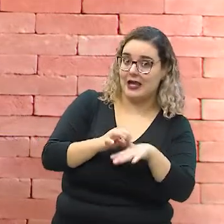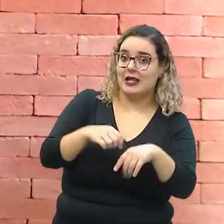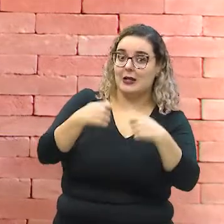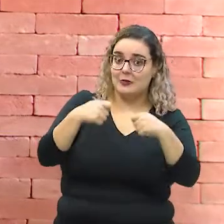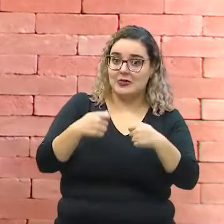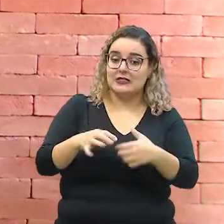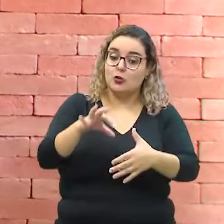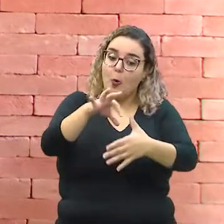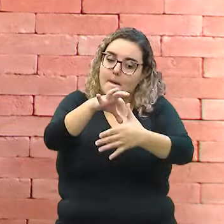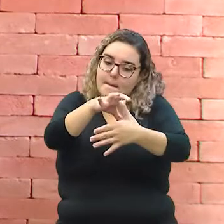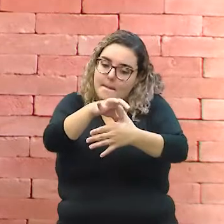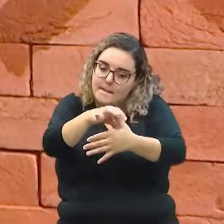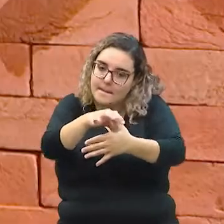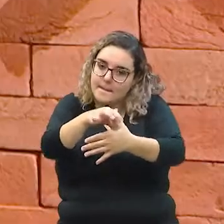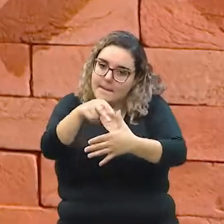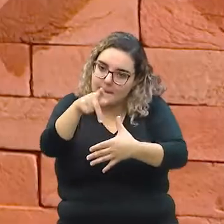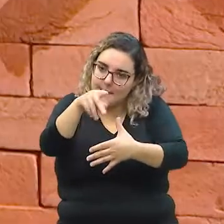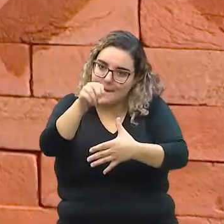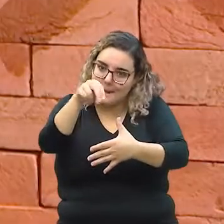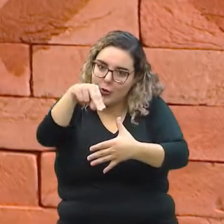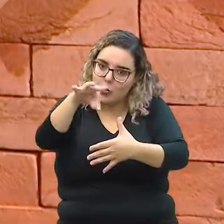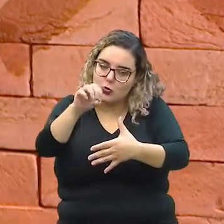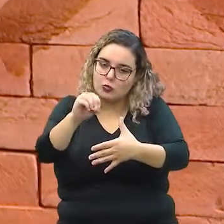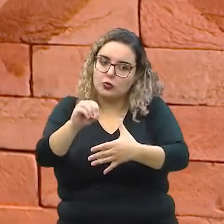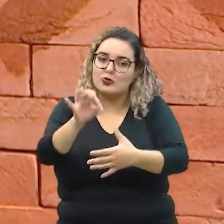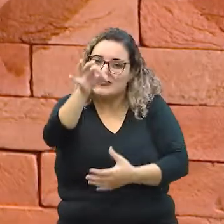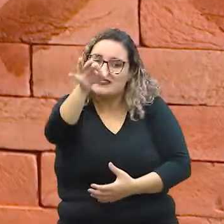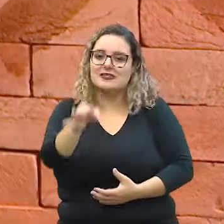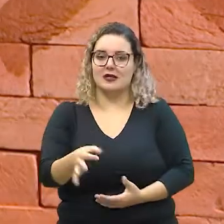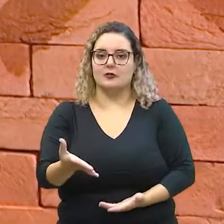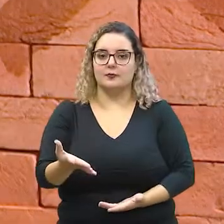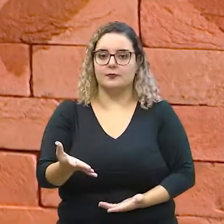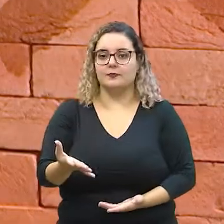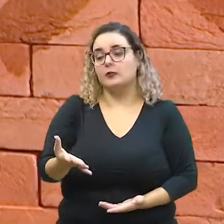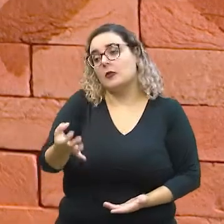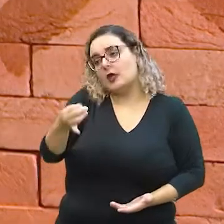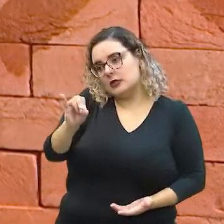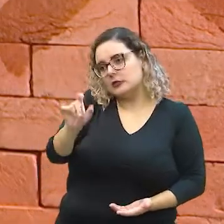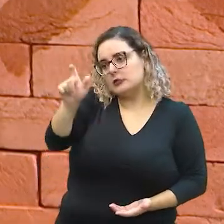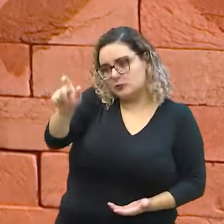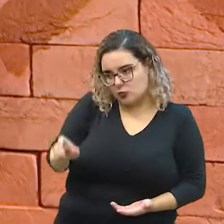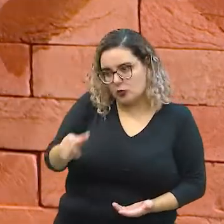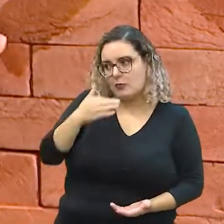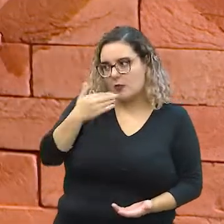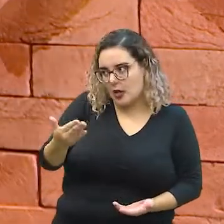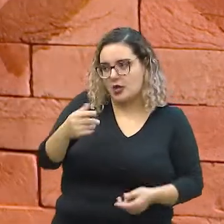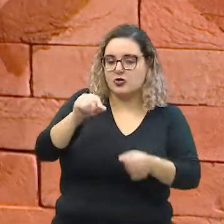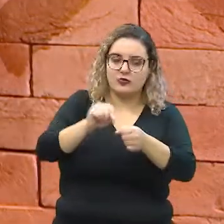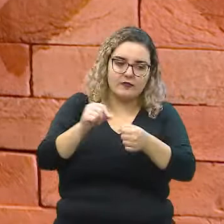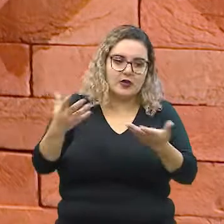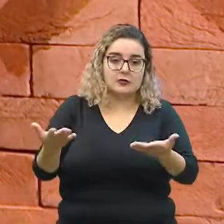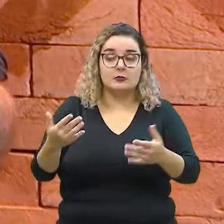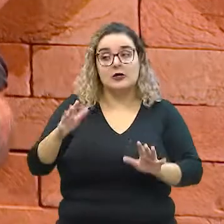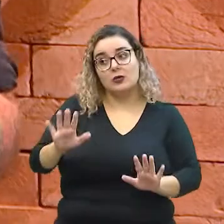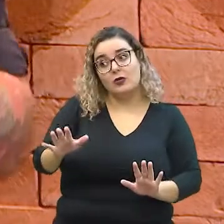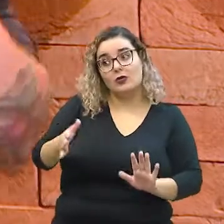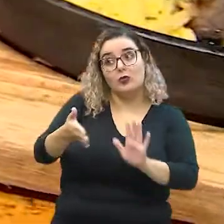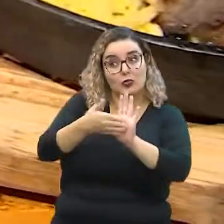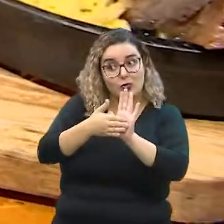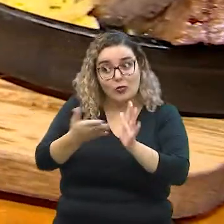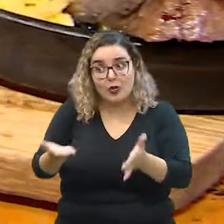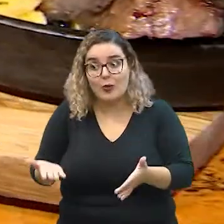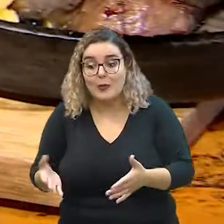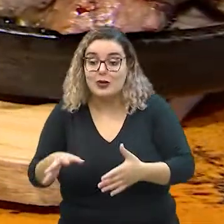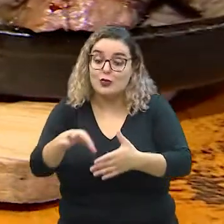Né, suculenta, melhor. Eu faço, se a pessoa pede, obviamente eu faço, mas eu sempre proponho também. Eu falo assim, olha, mas o